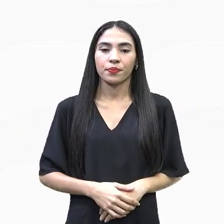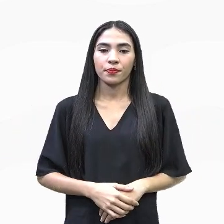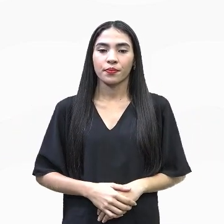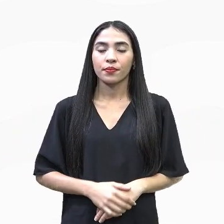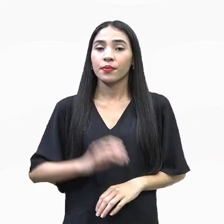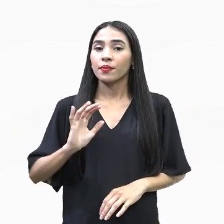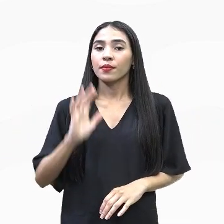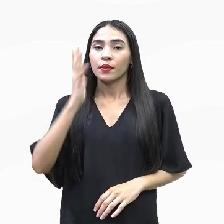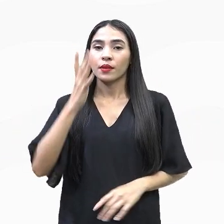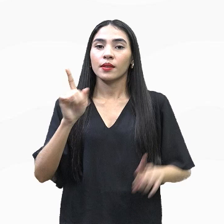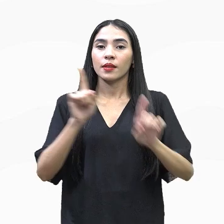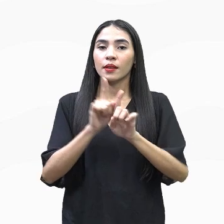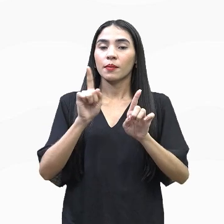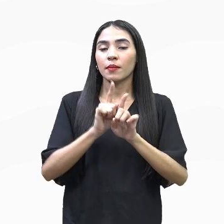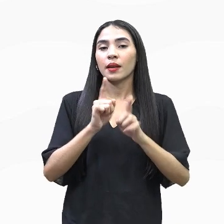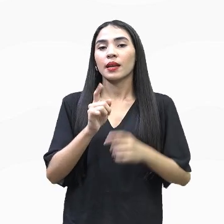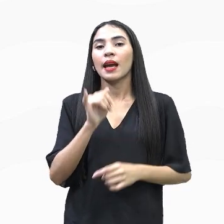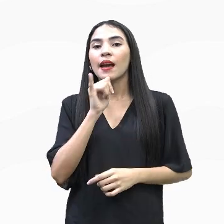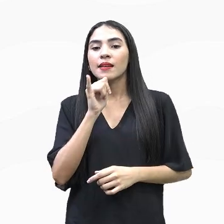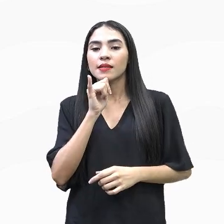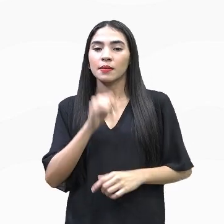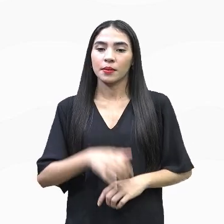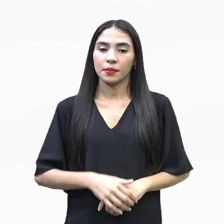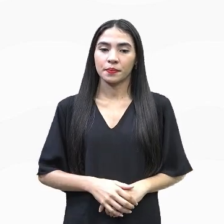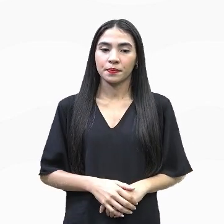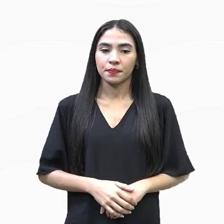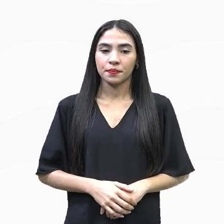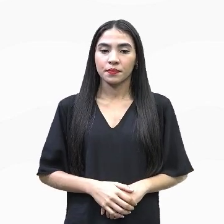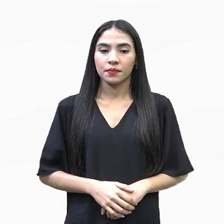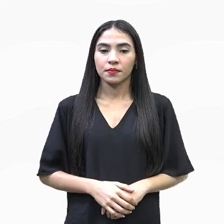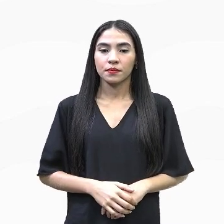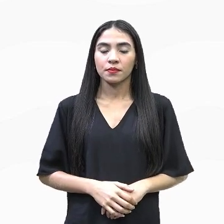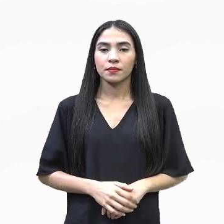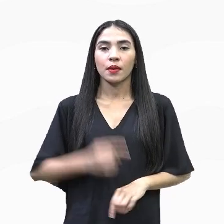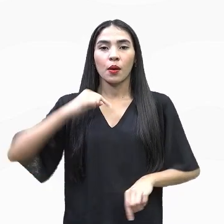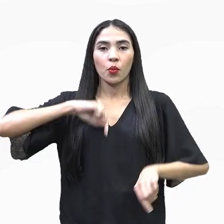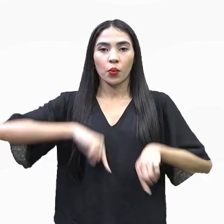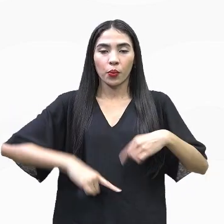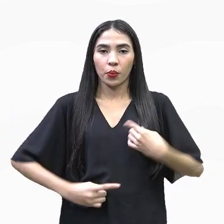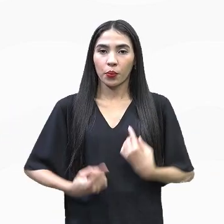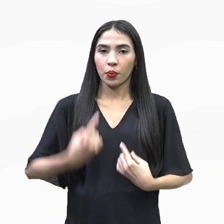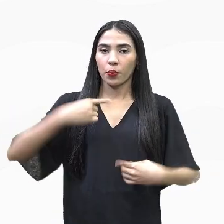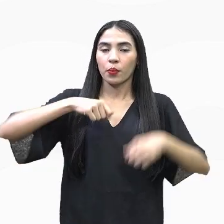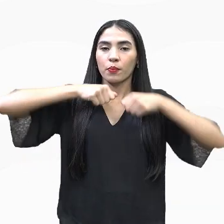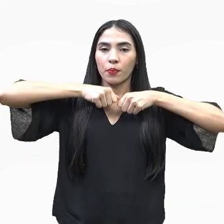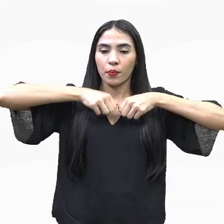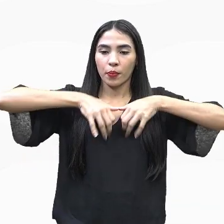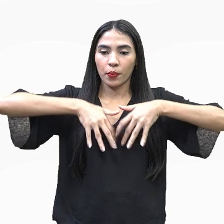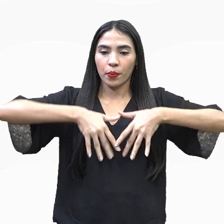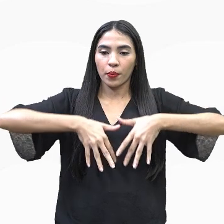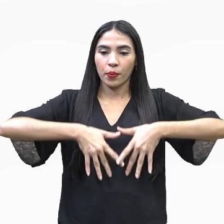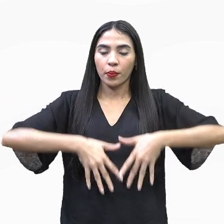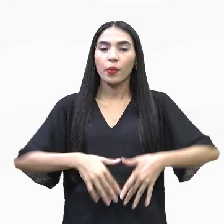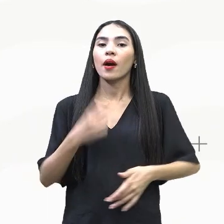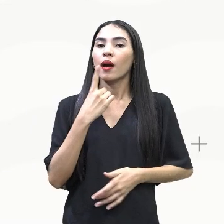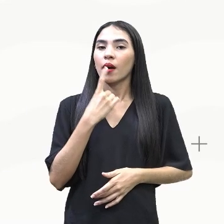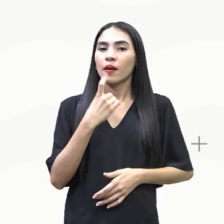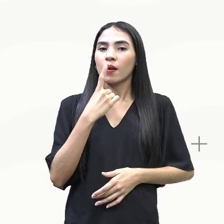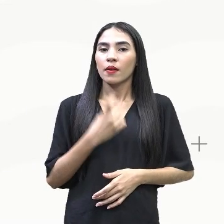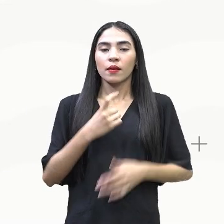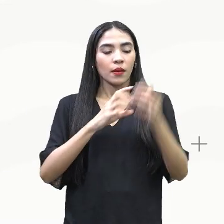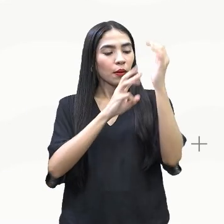Elas acontecem quando as condições de circulação do fluxo sanguíneo